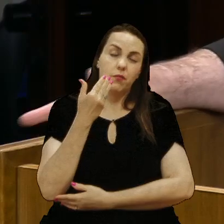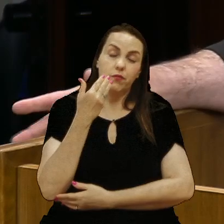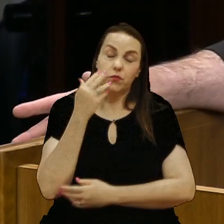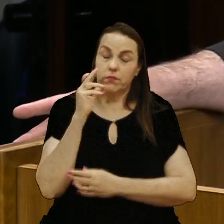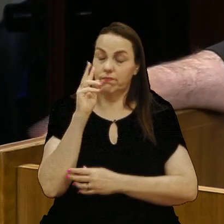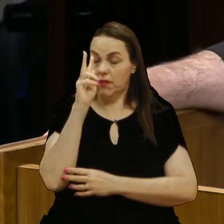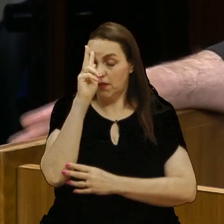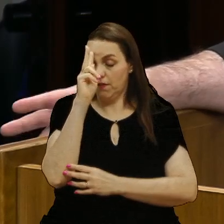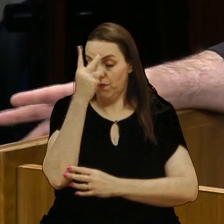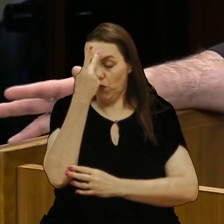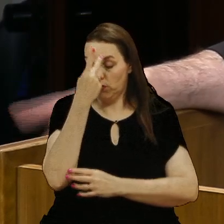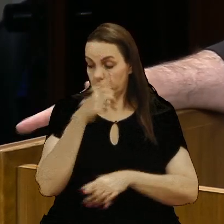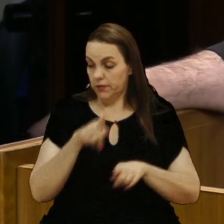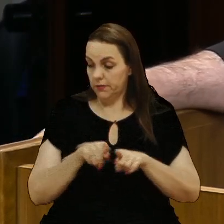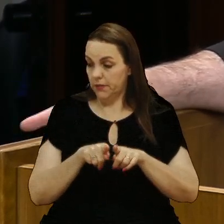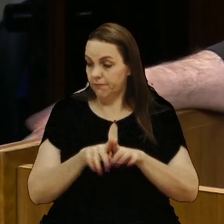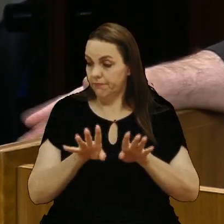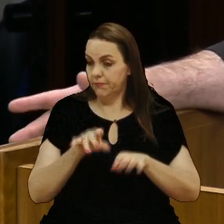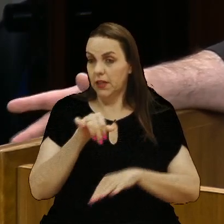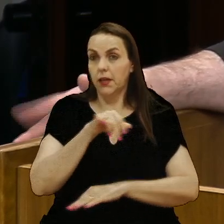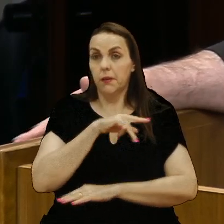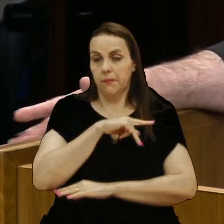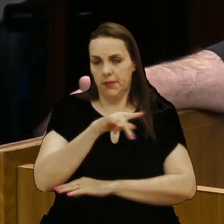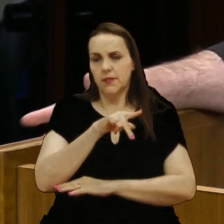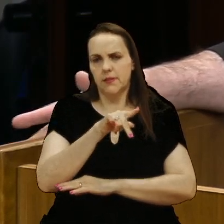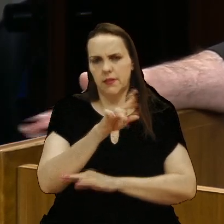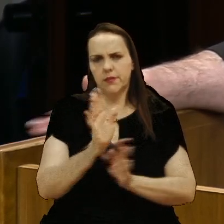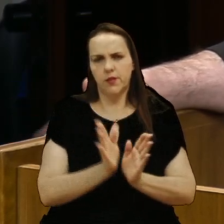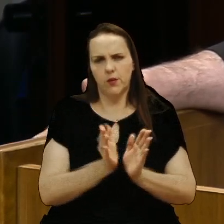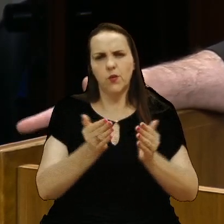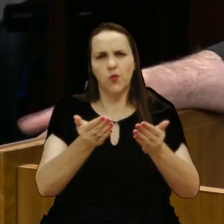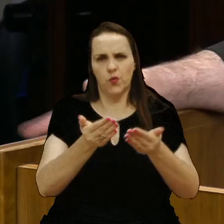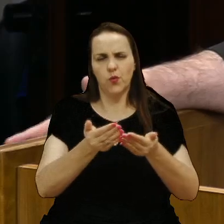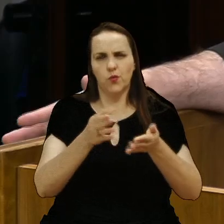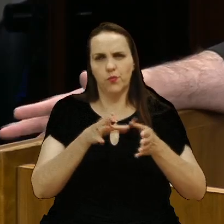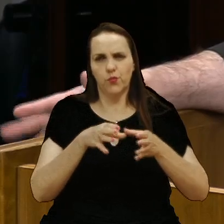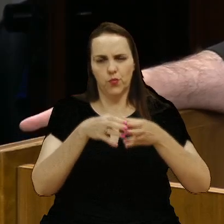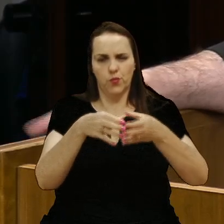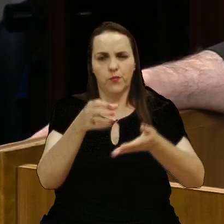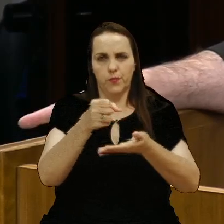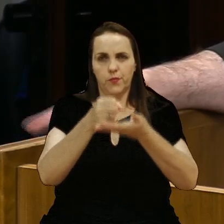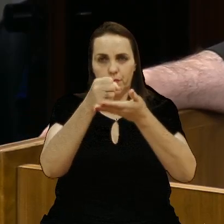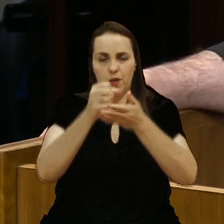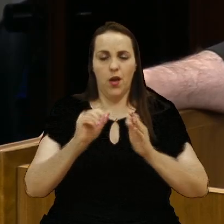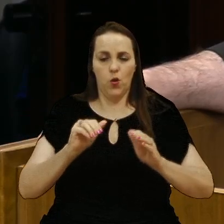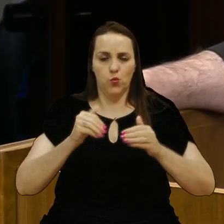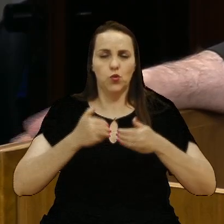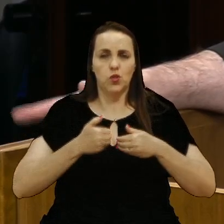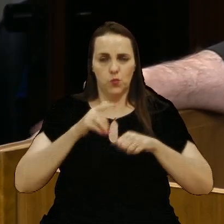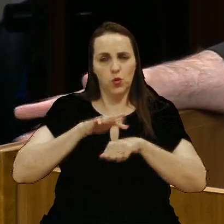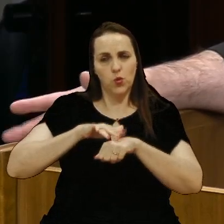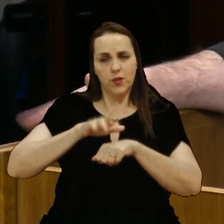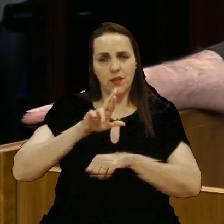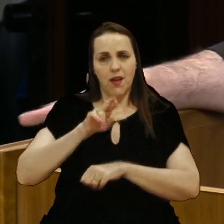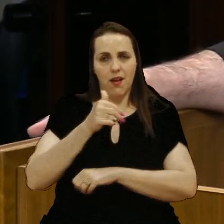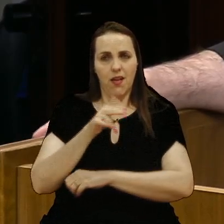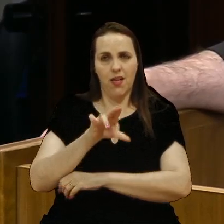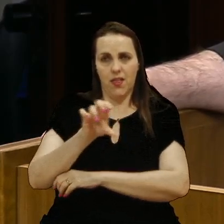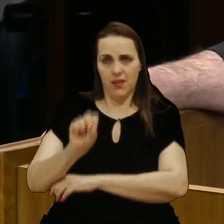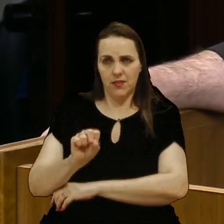revoltado, porque, como presidente da Frente Parlamentar do Autismo e das Doenças Raras desta casa, a gente